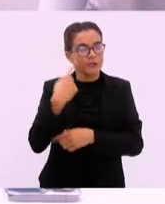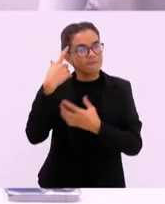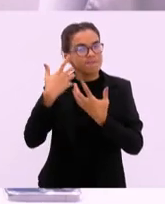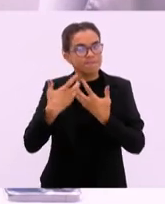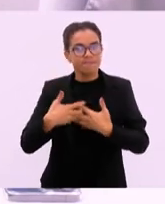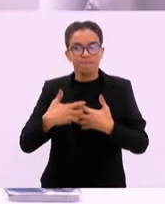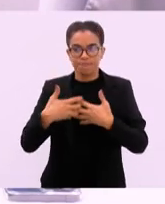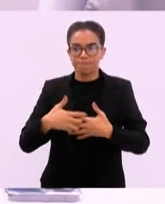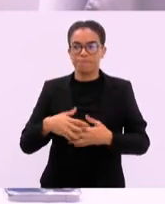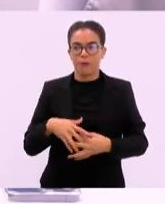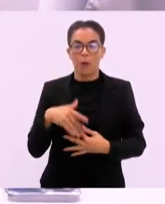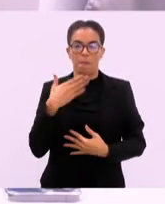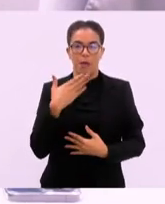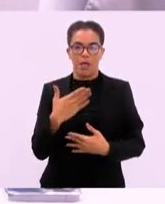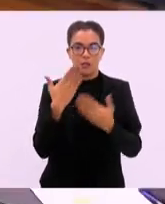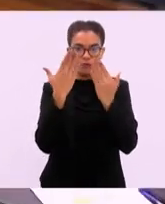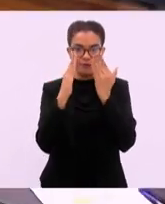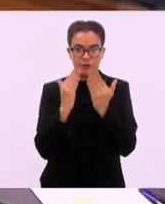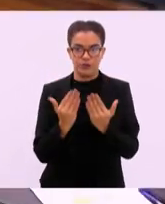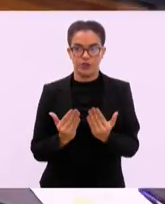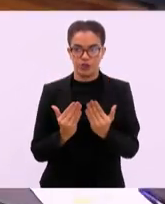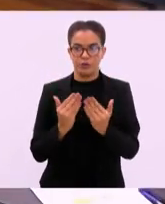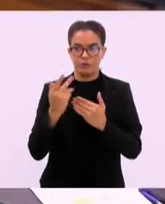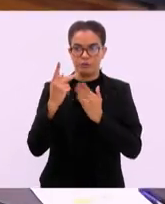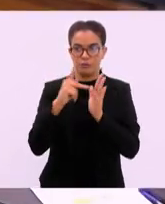Então, eu peço vista do projeto. Presidente. Deputado Luiz Paulo.